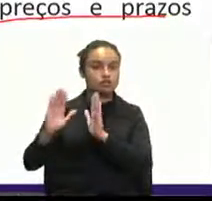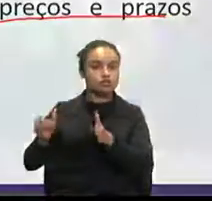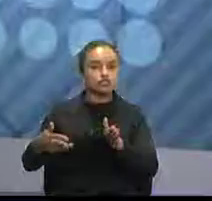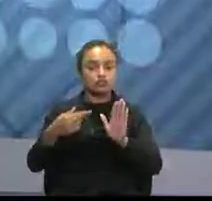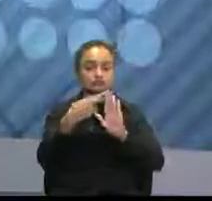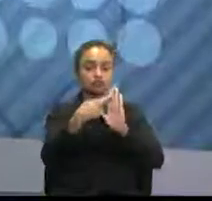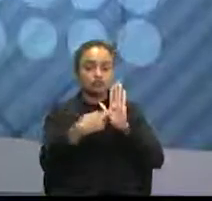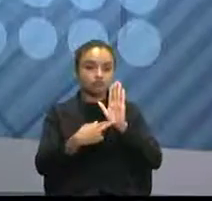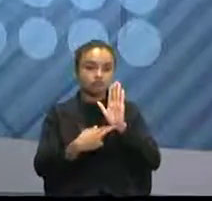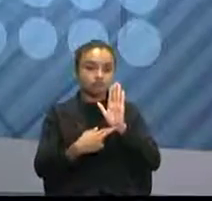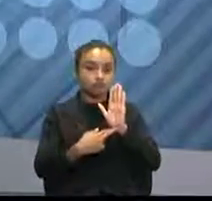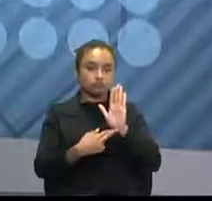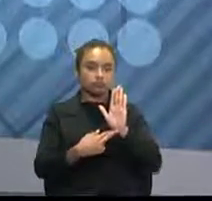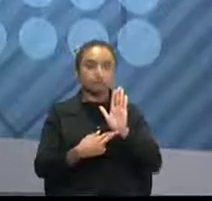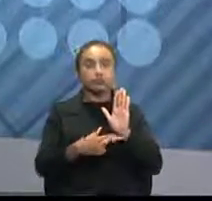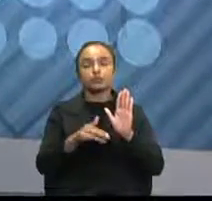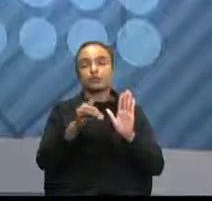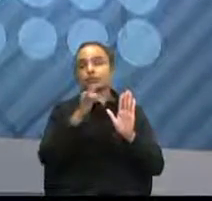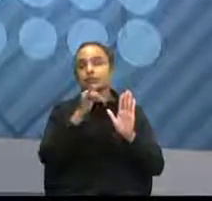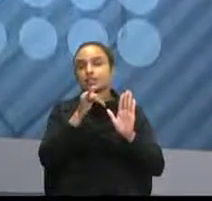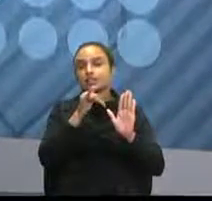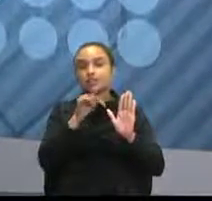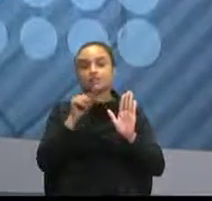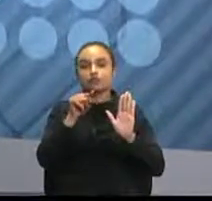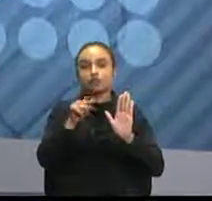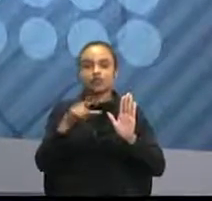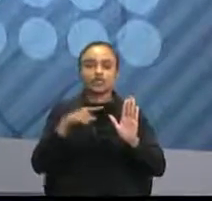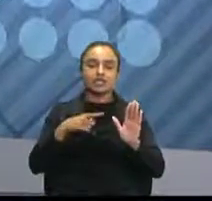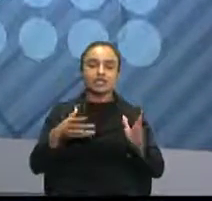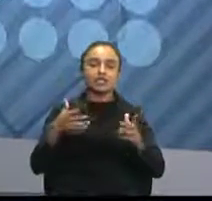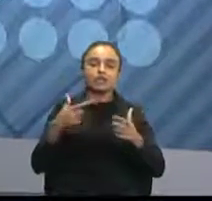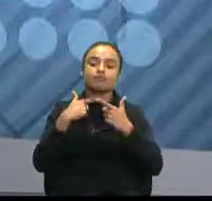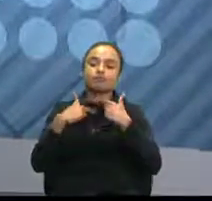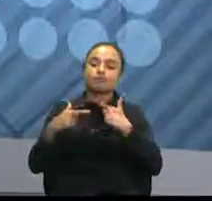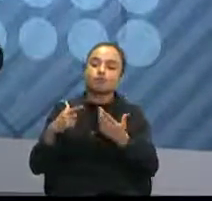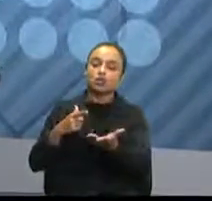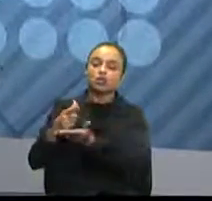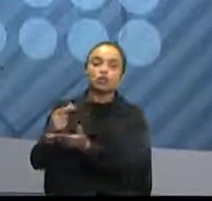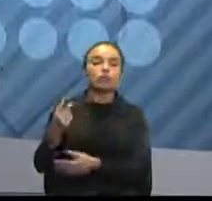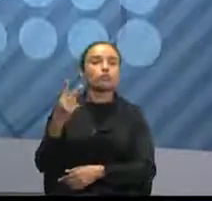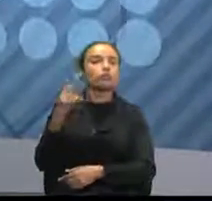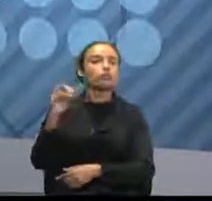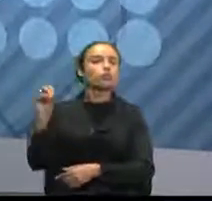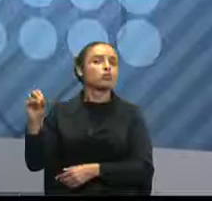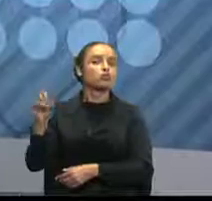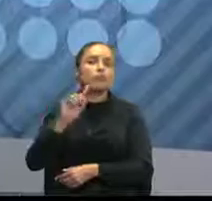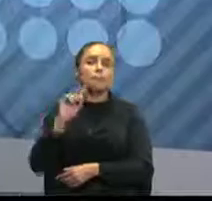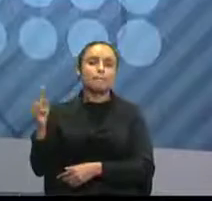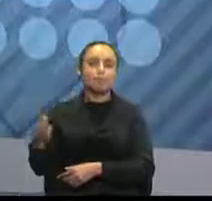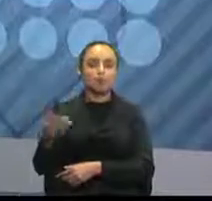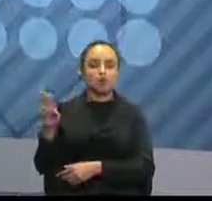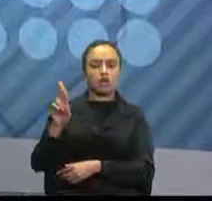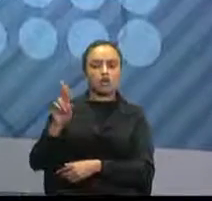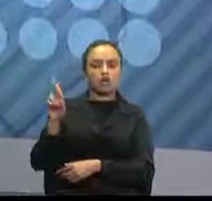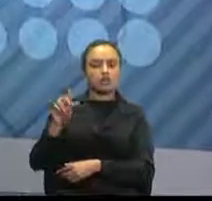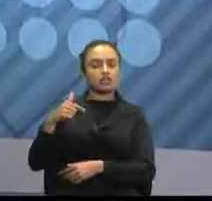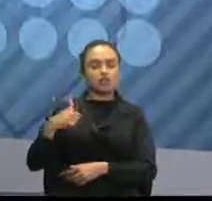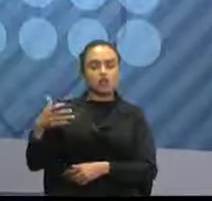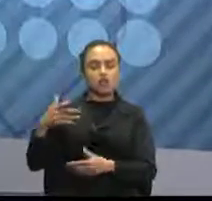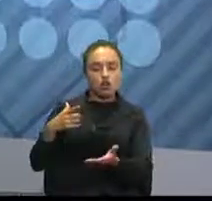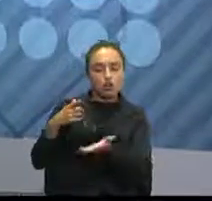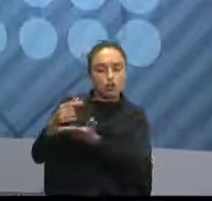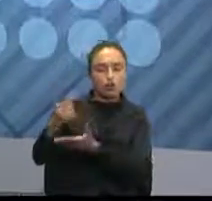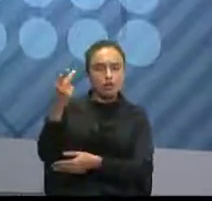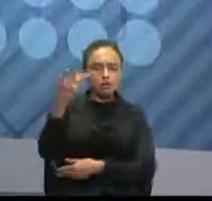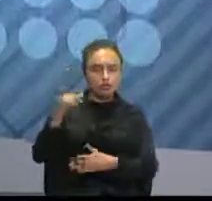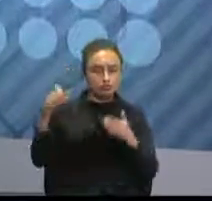e tem uma casa lá com o que vale 200 mil reais eu quero comprar sua casa até 30 dias só que eu chego pra você fala o seguinte olha eu quero